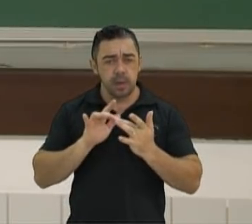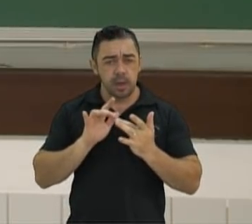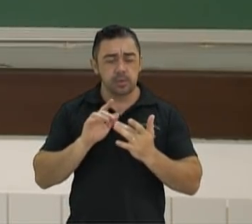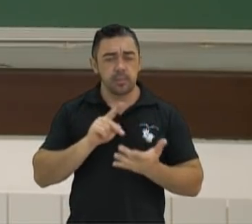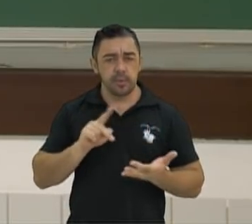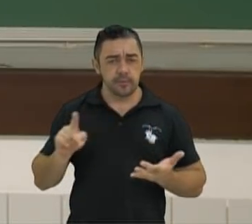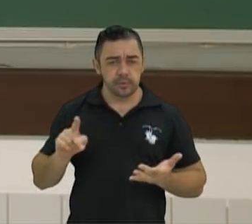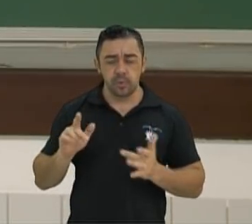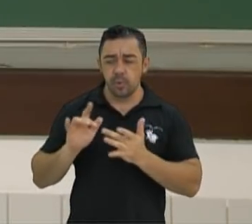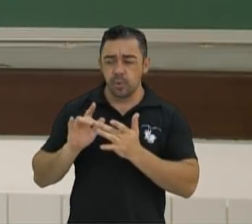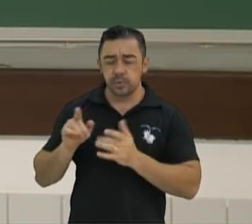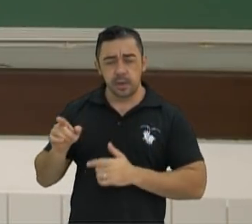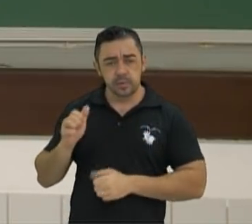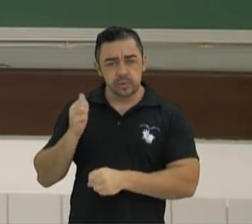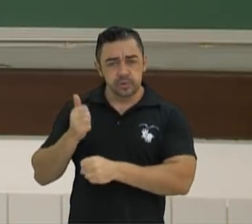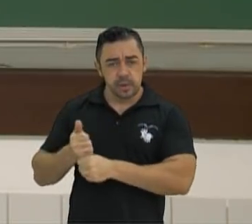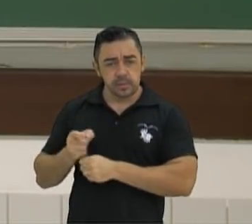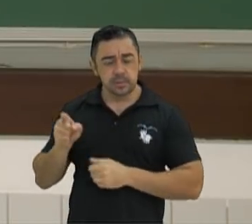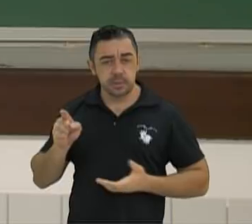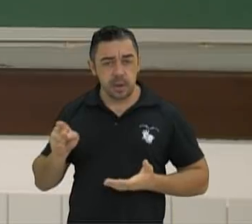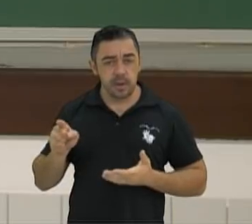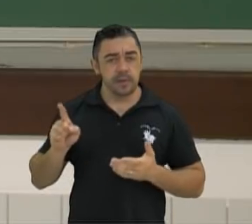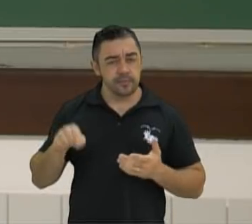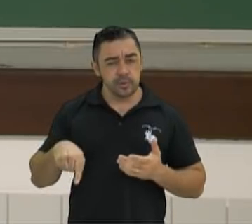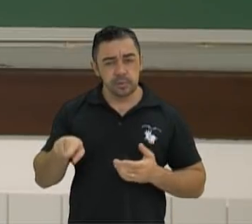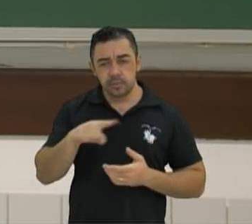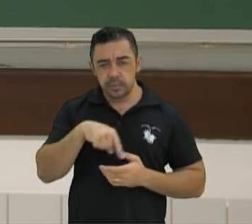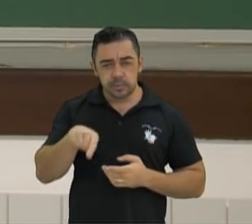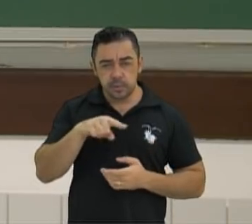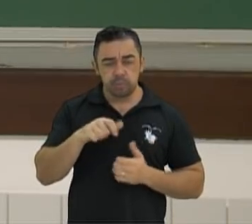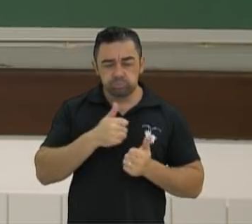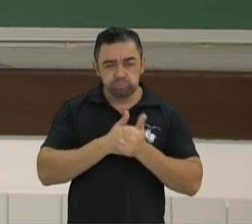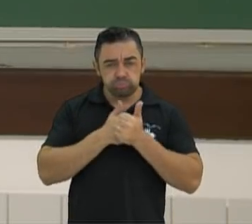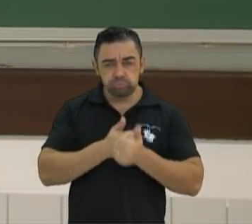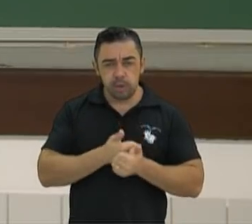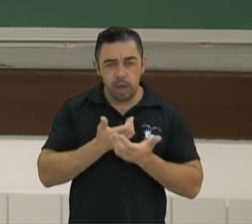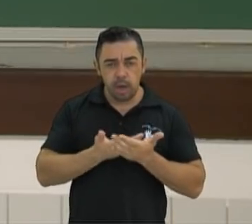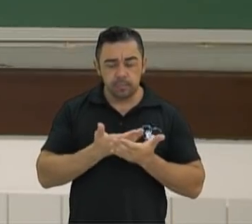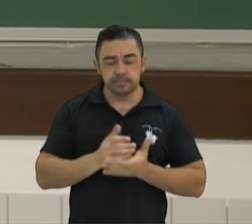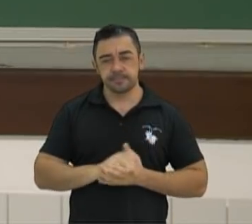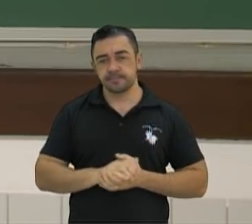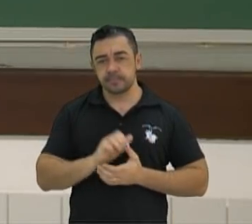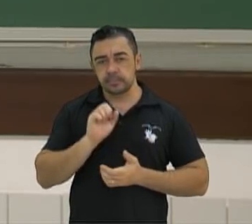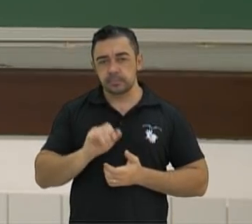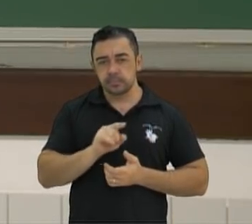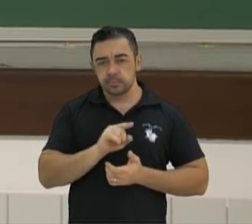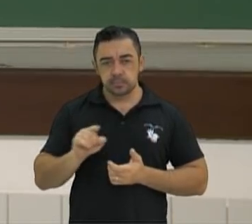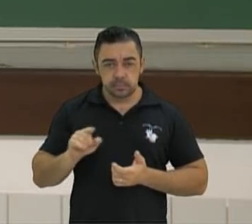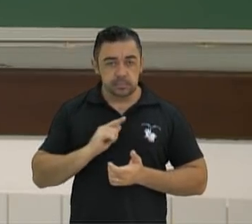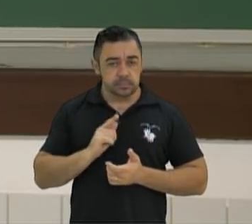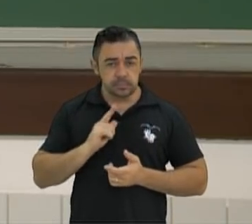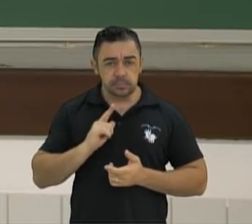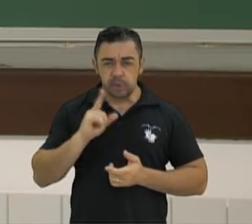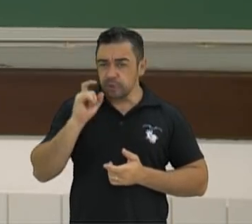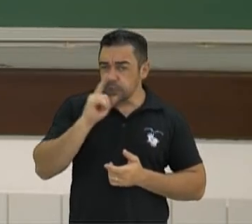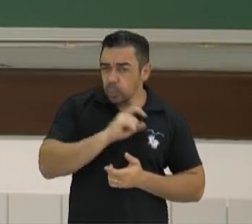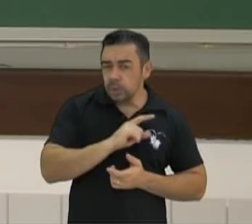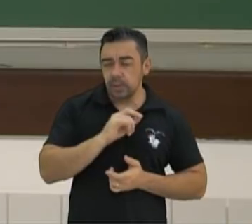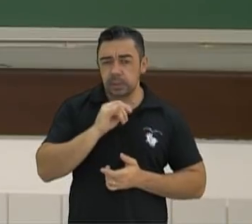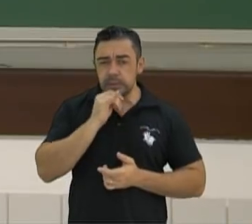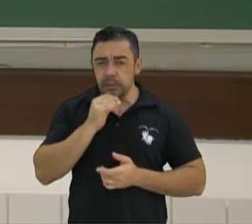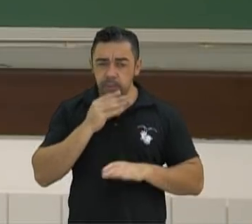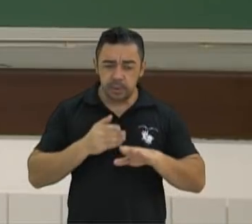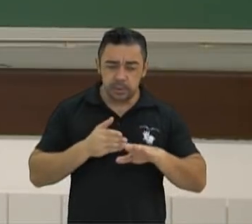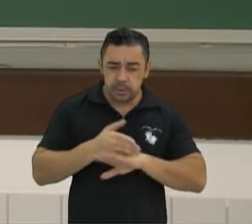a direção, para você acompanhar essa aula, tá? E caso você esteja tendo dificuldades